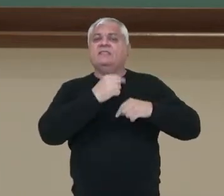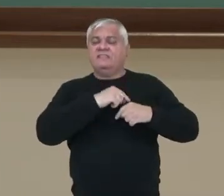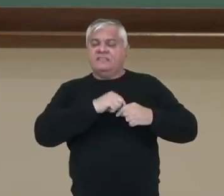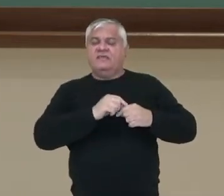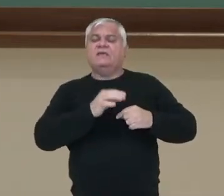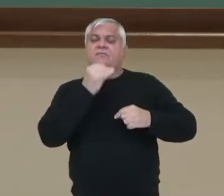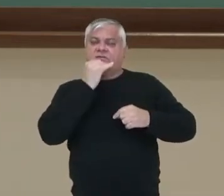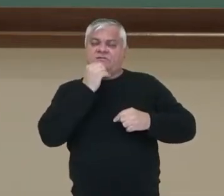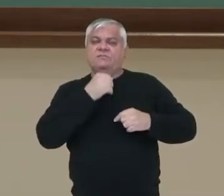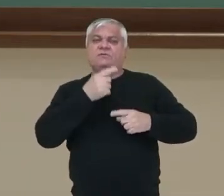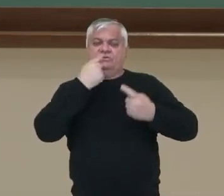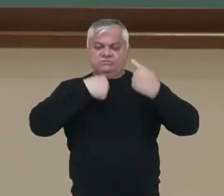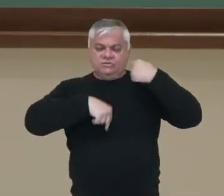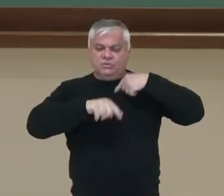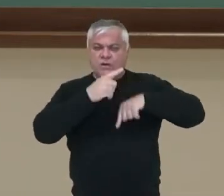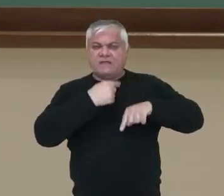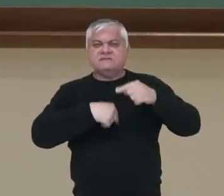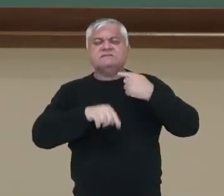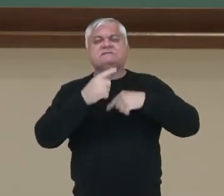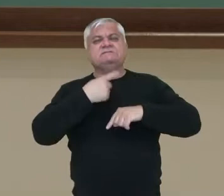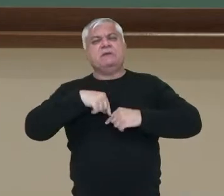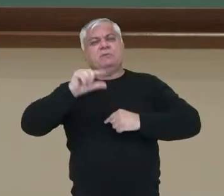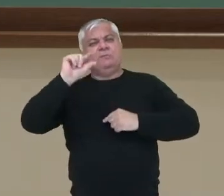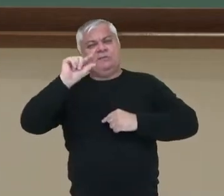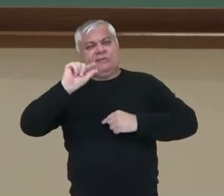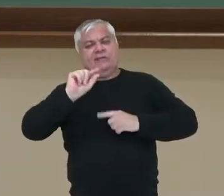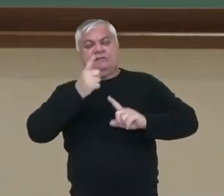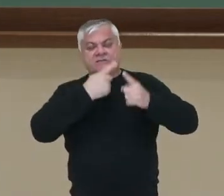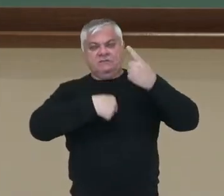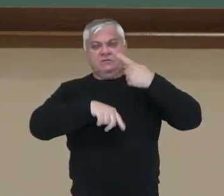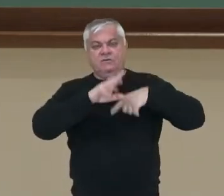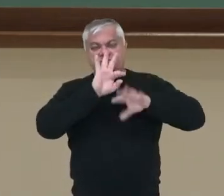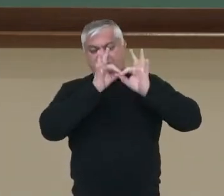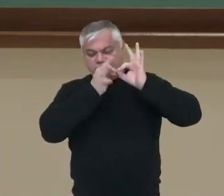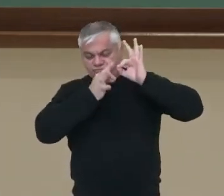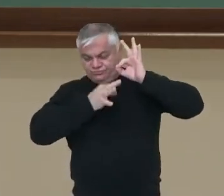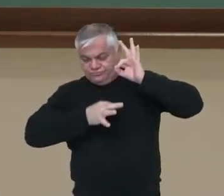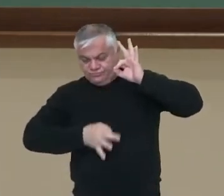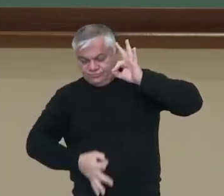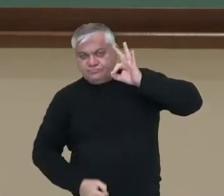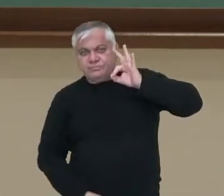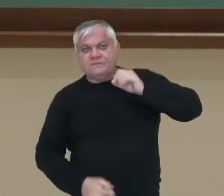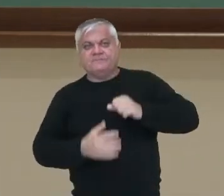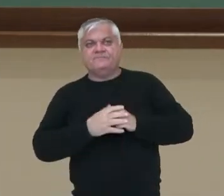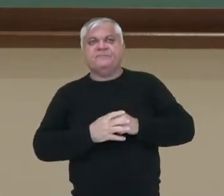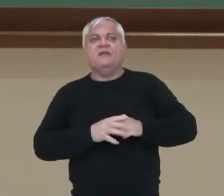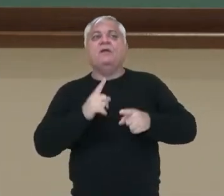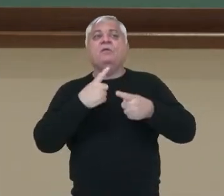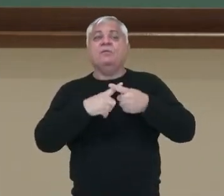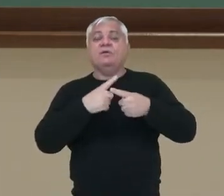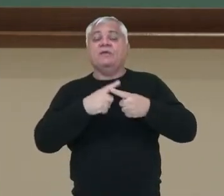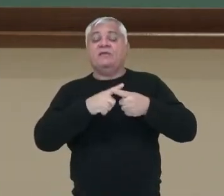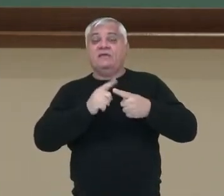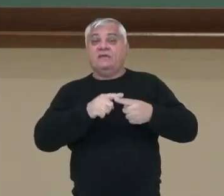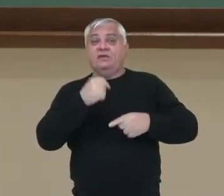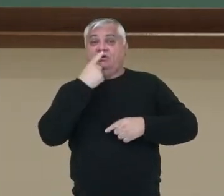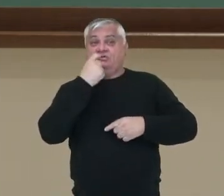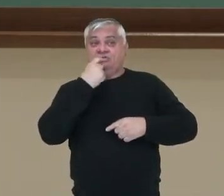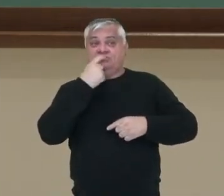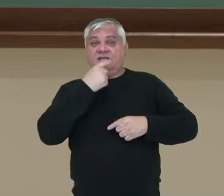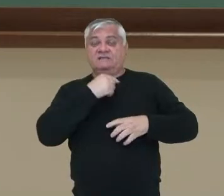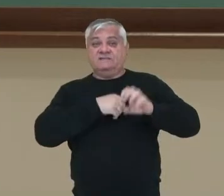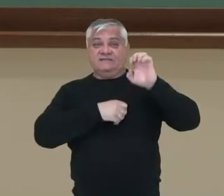grande circulação. O que significa cada uma delas, né? A grande circulação é quando o sangue sai aqui pelo